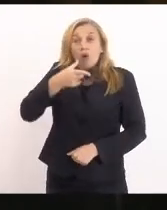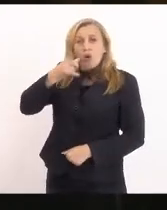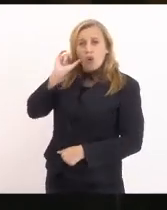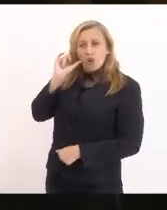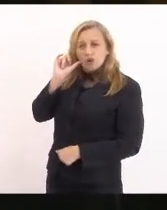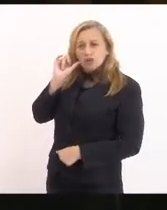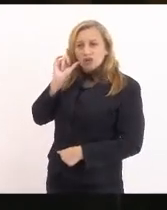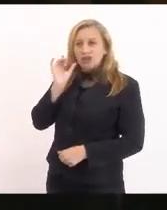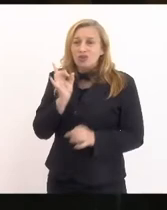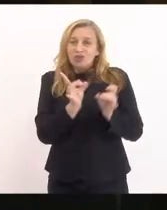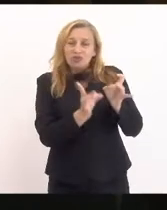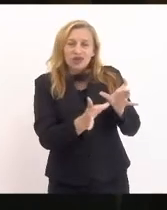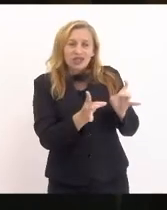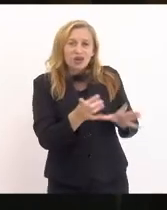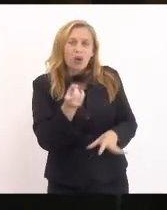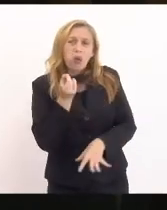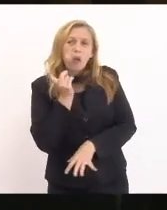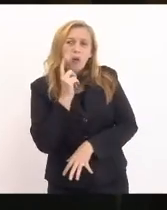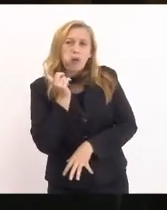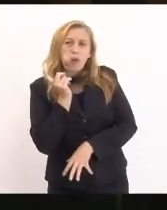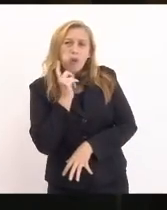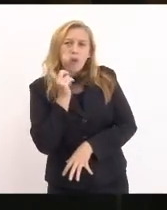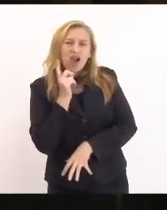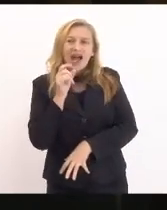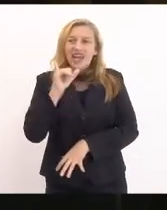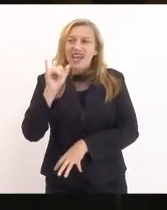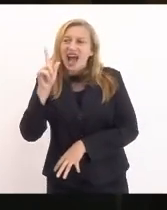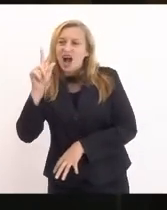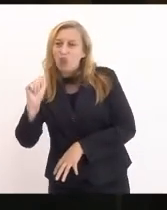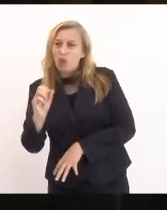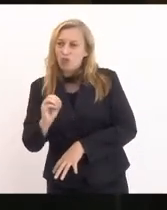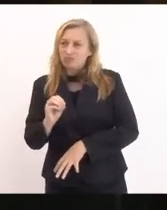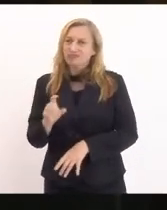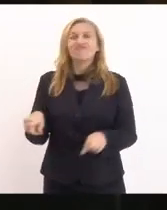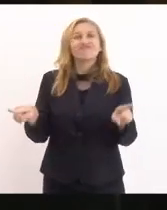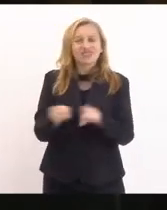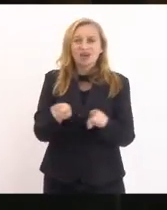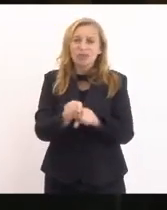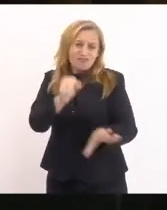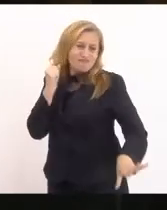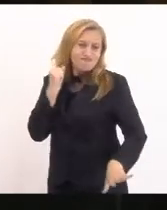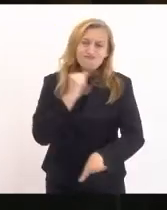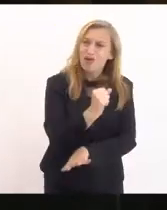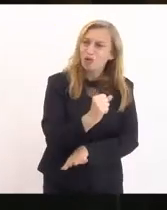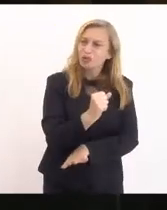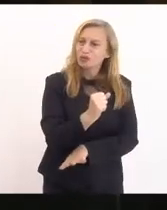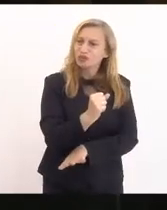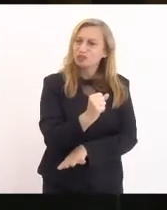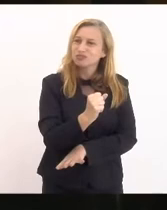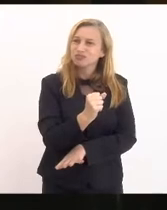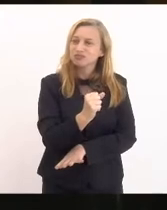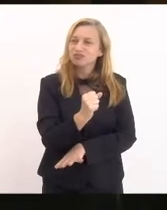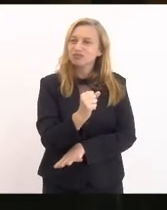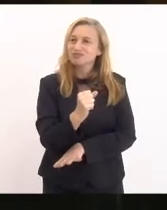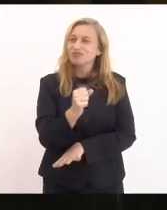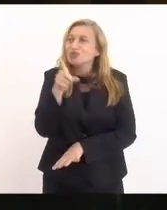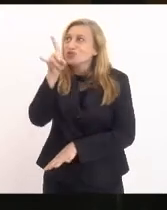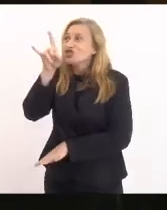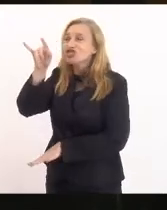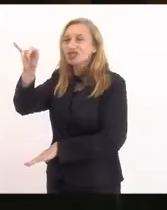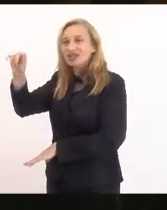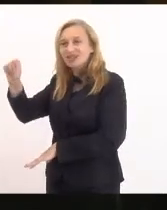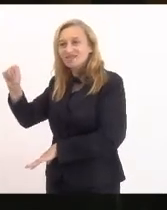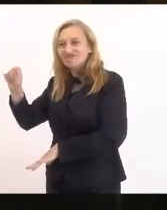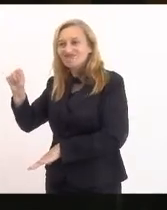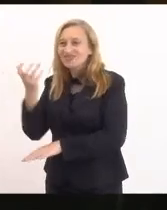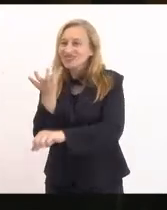o vendedor de balas, Iago, também assassinado à luz do dia,